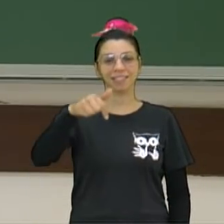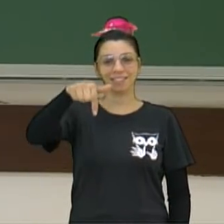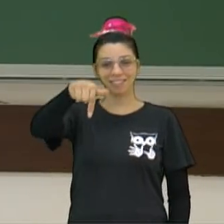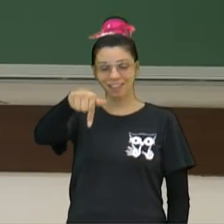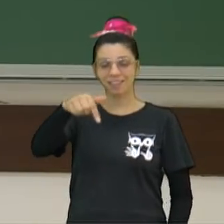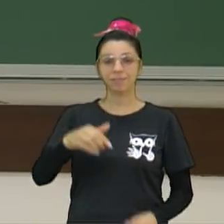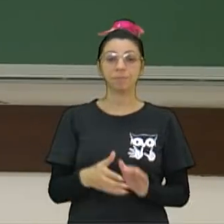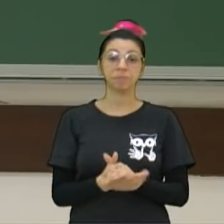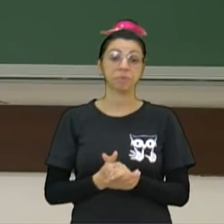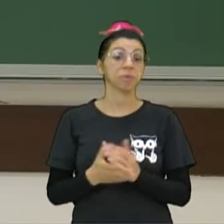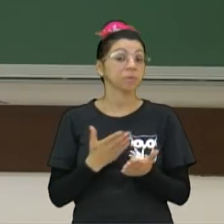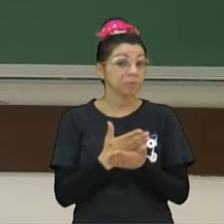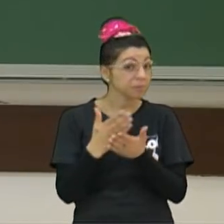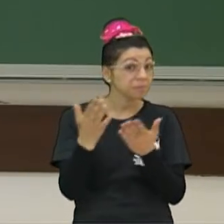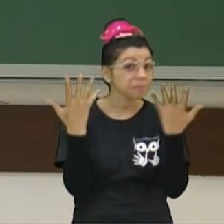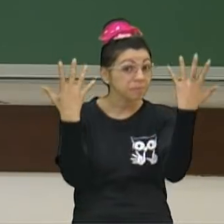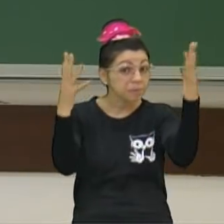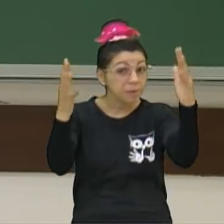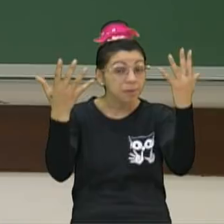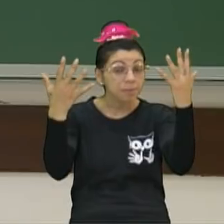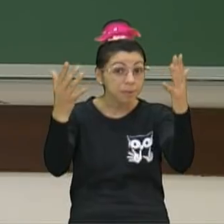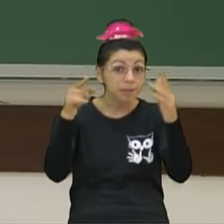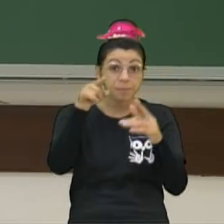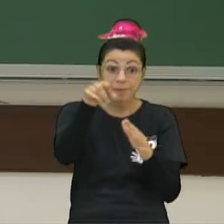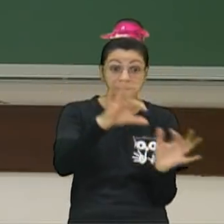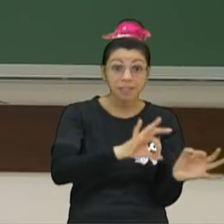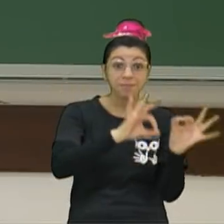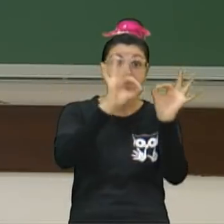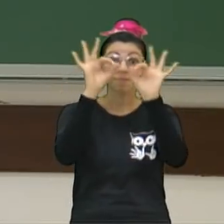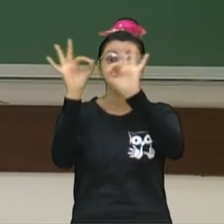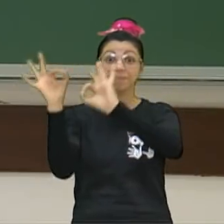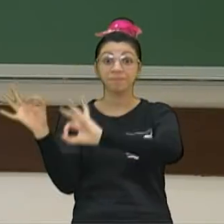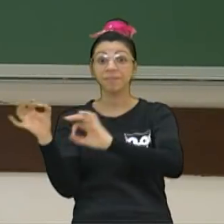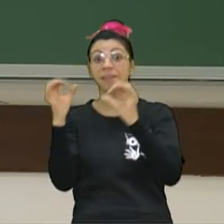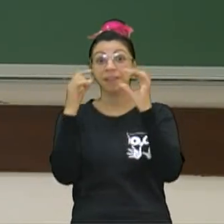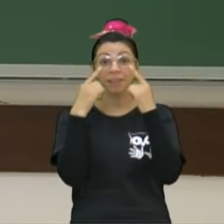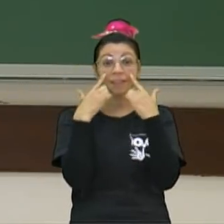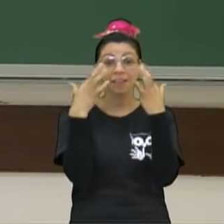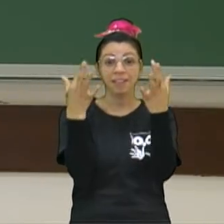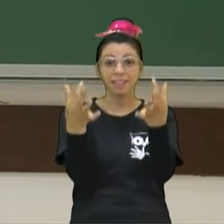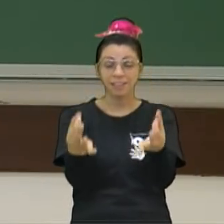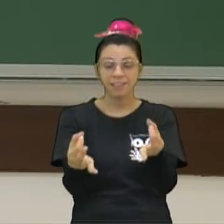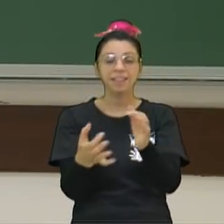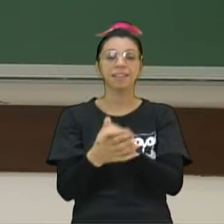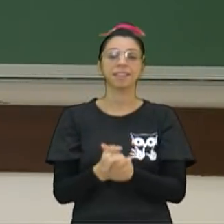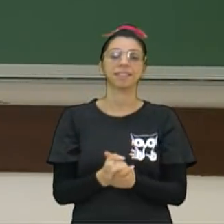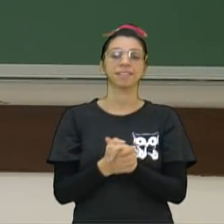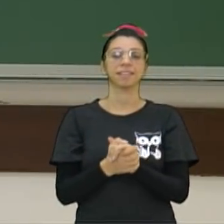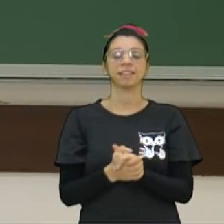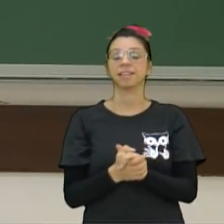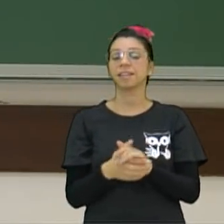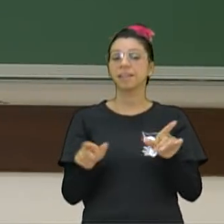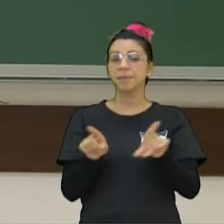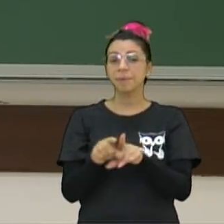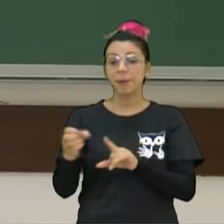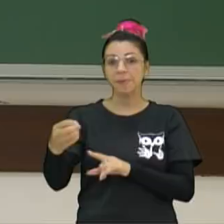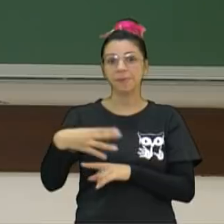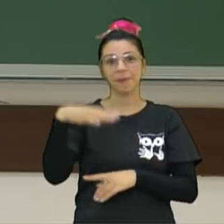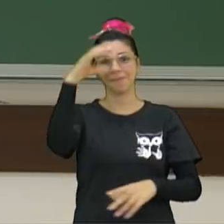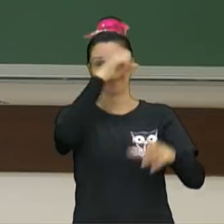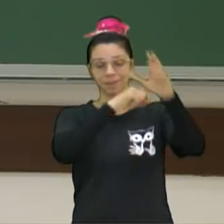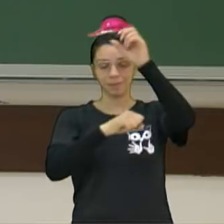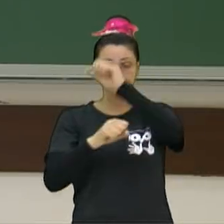aula parabenizando vocês por estarem aí atentos, né, a novas aquisições de novos saberes.